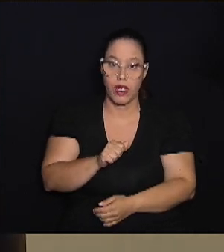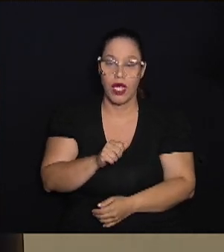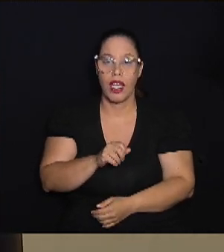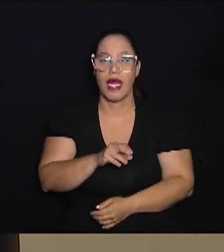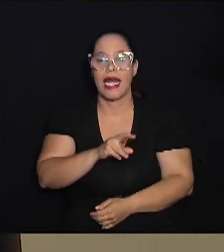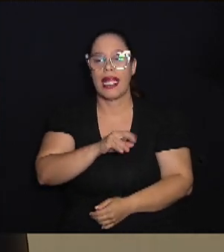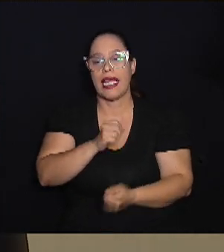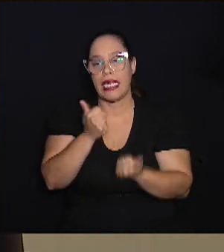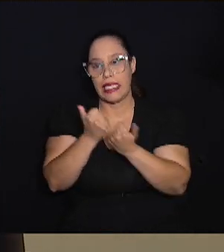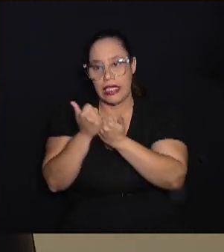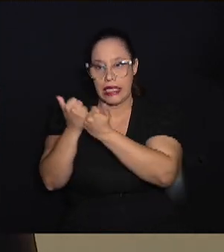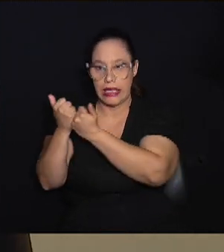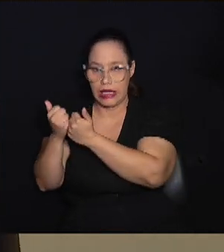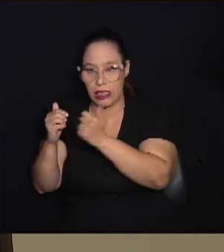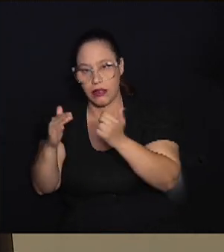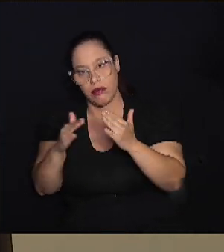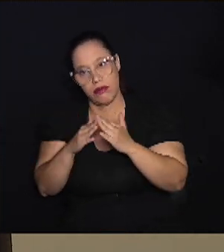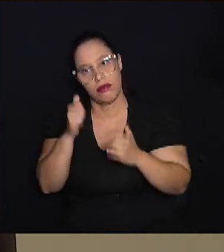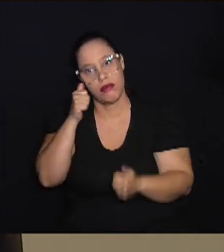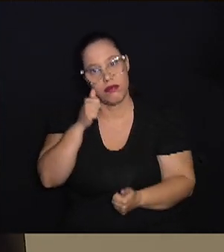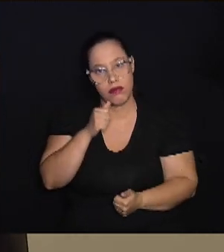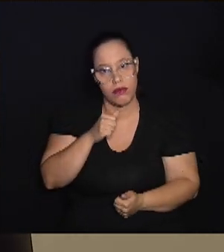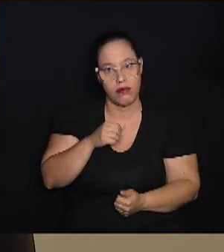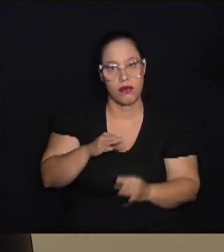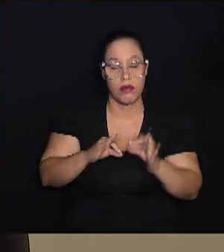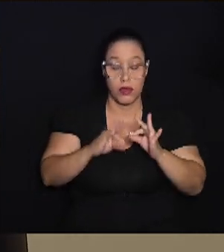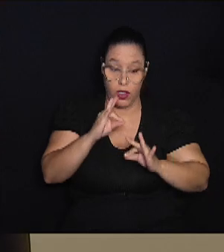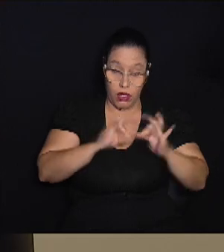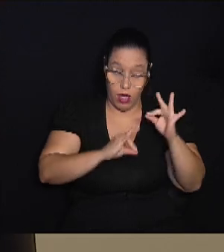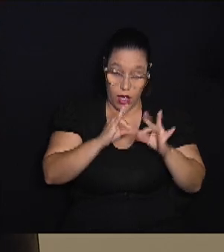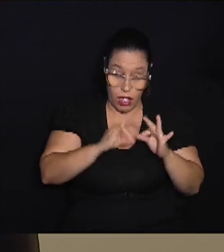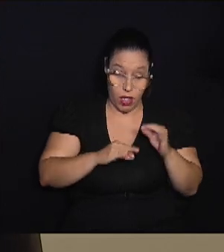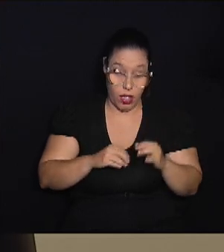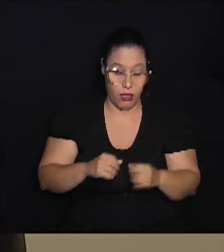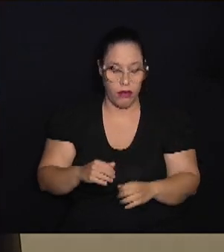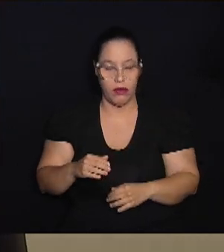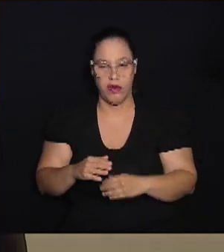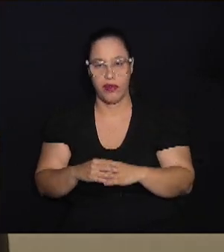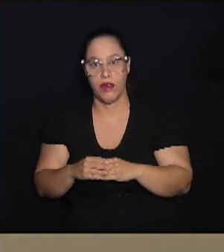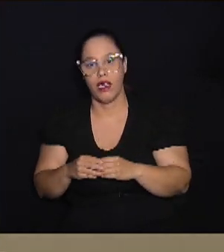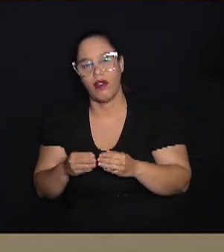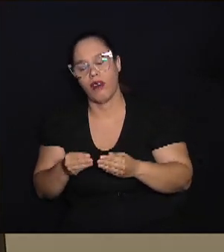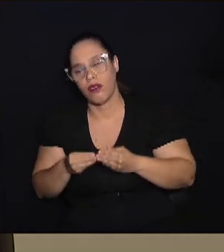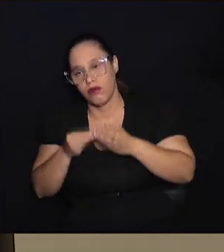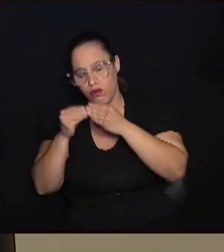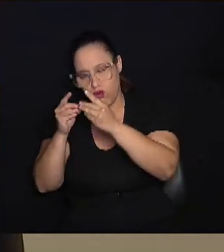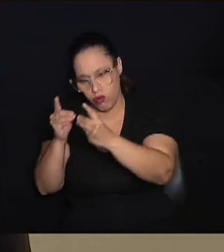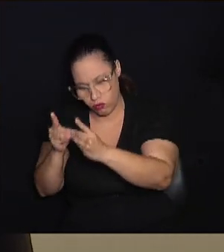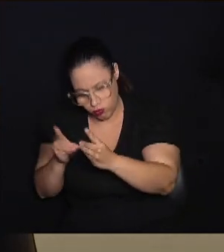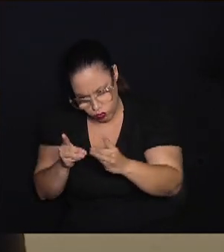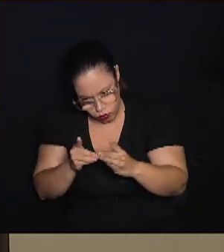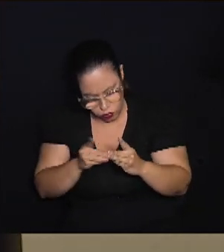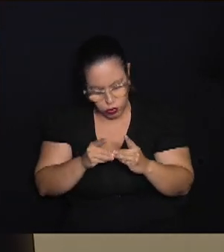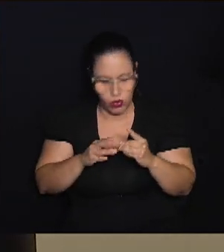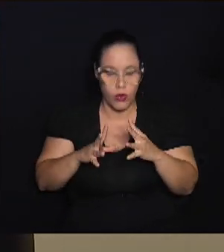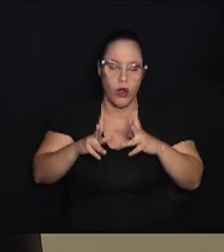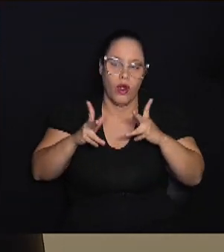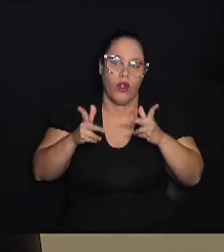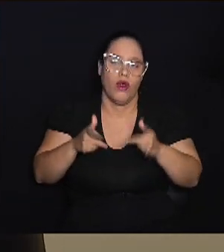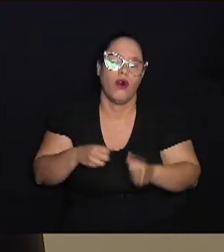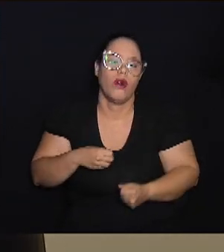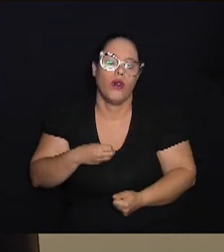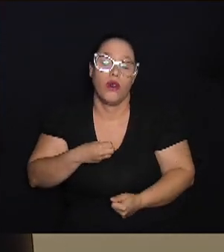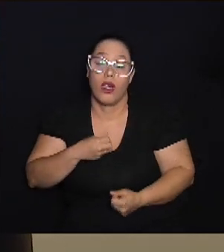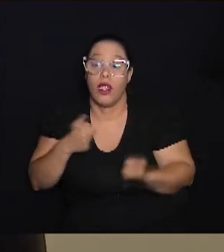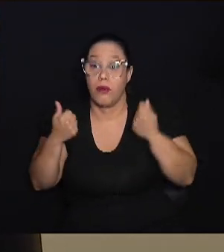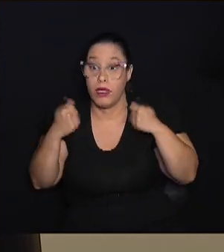Apoio às Mulheres. Então, as técnicas vão atender essa mulher, vai fazer toda uma avaliação técnica, ver as suas